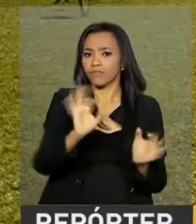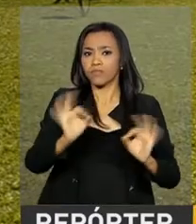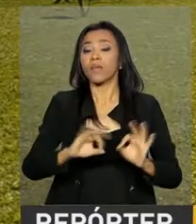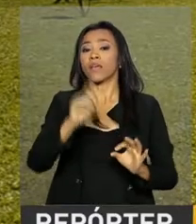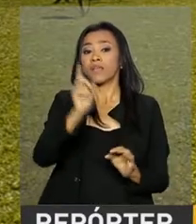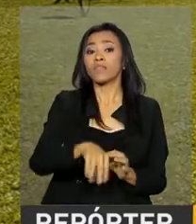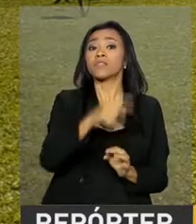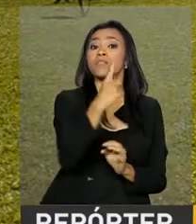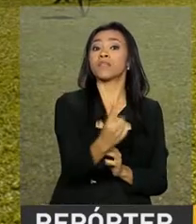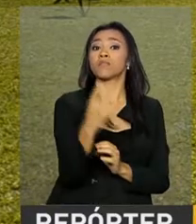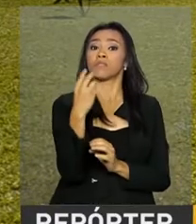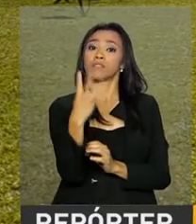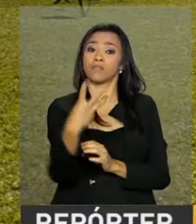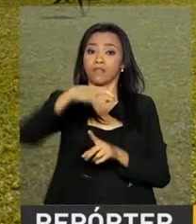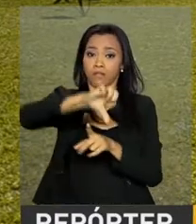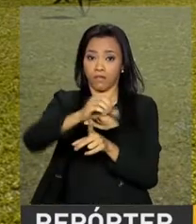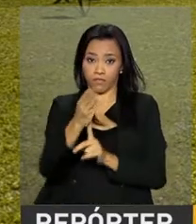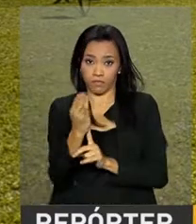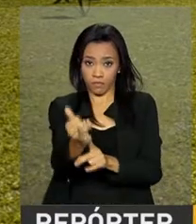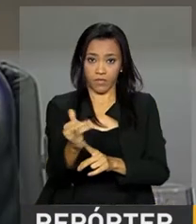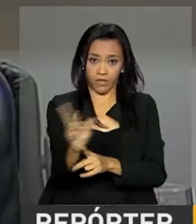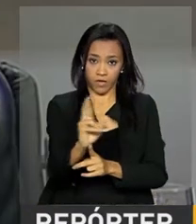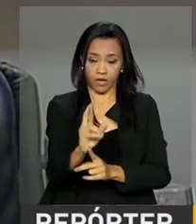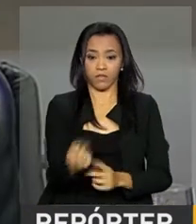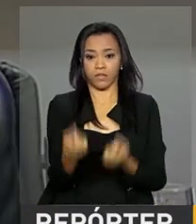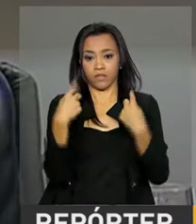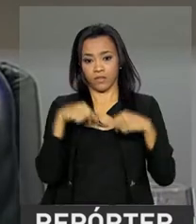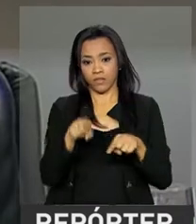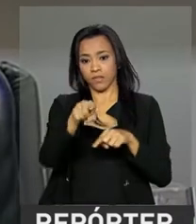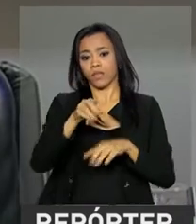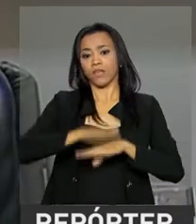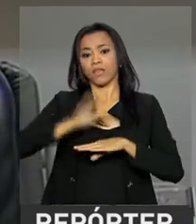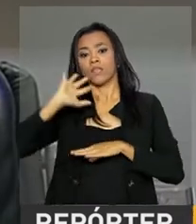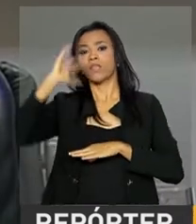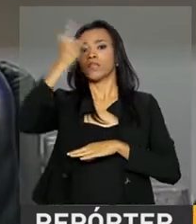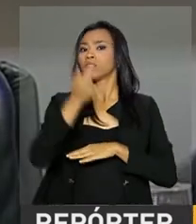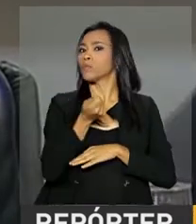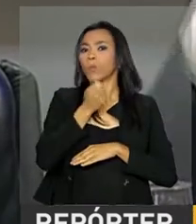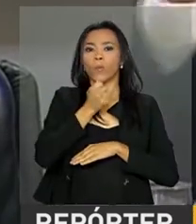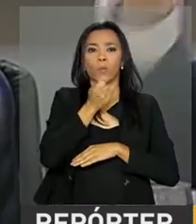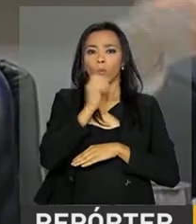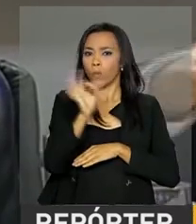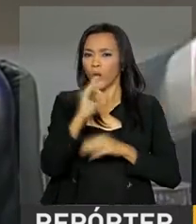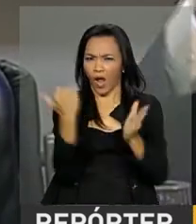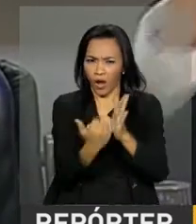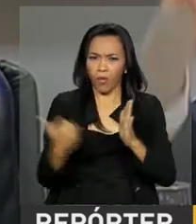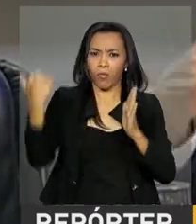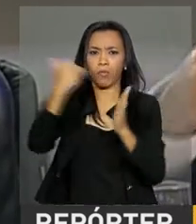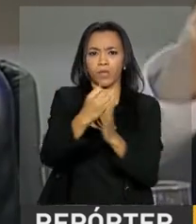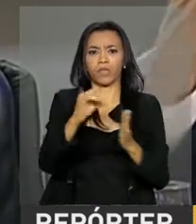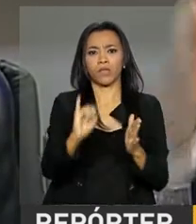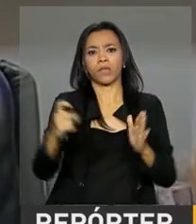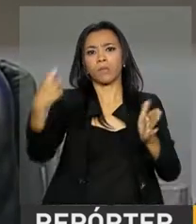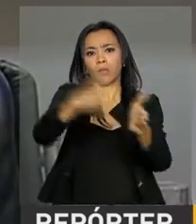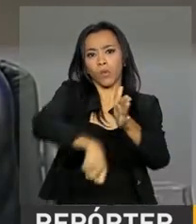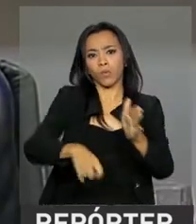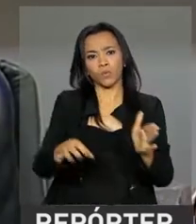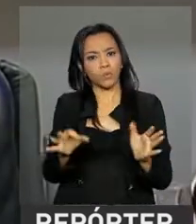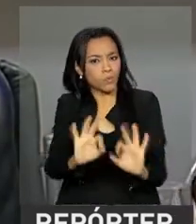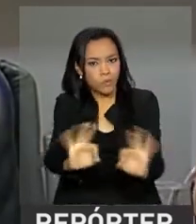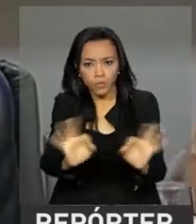139 bilhões de reais decidiu não fazer simplesmente aumentos de impostos ou tributos